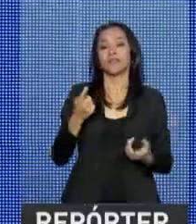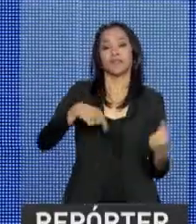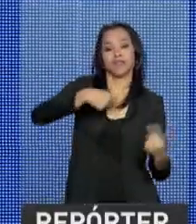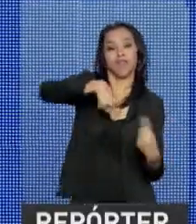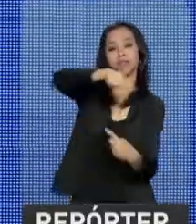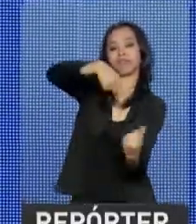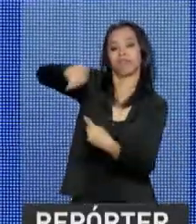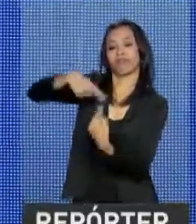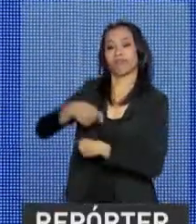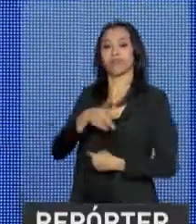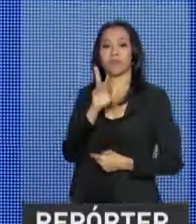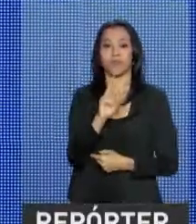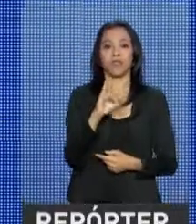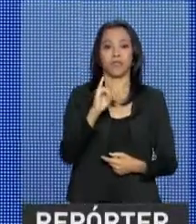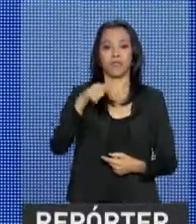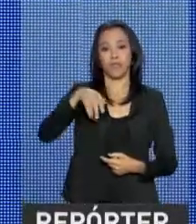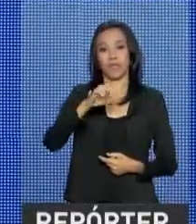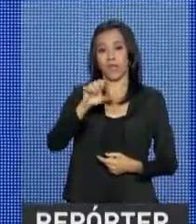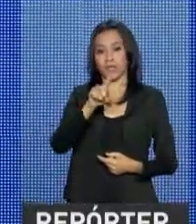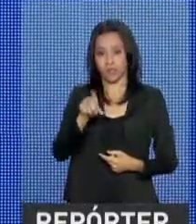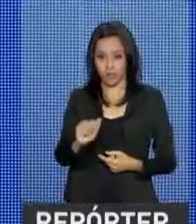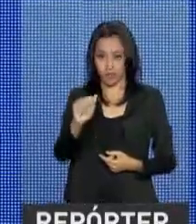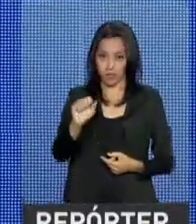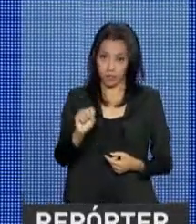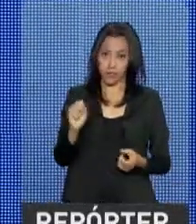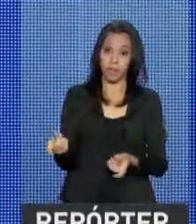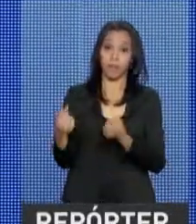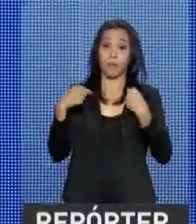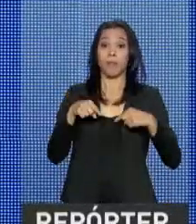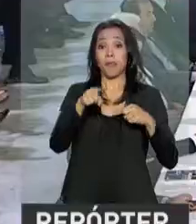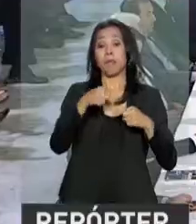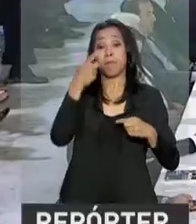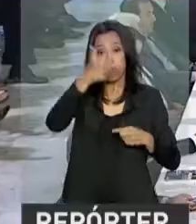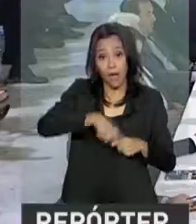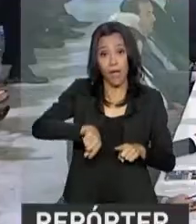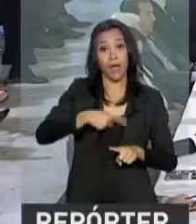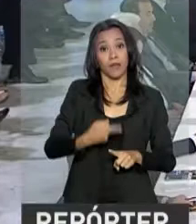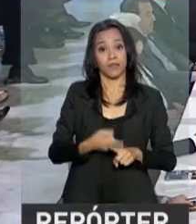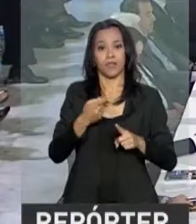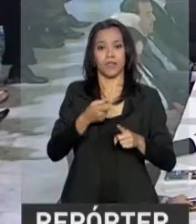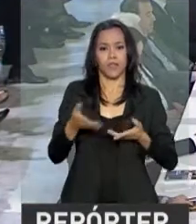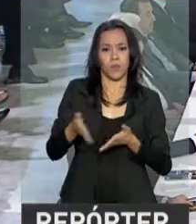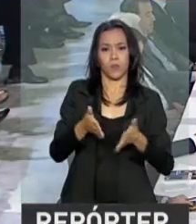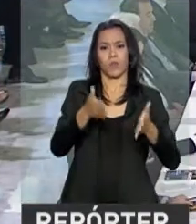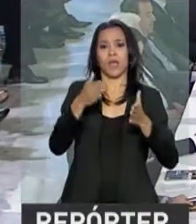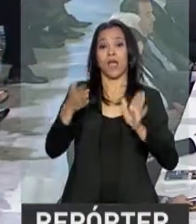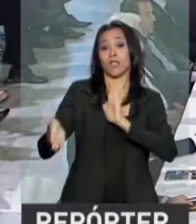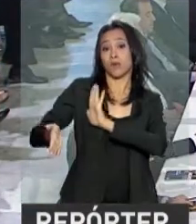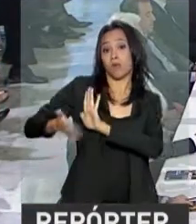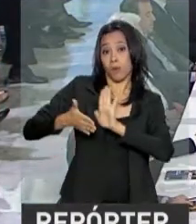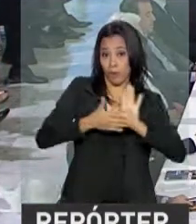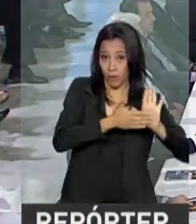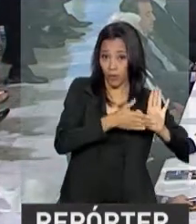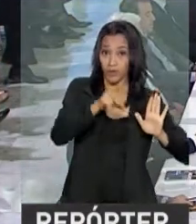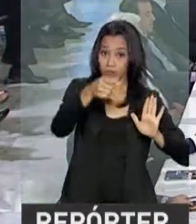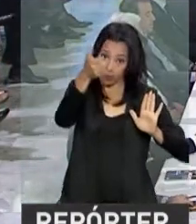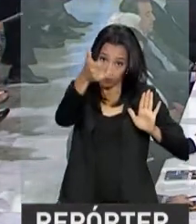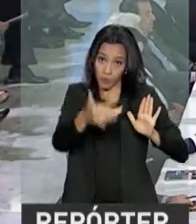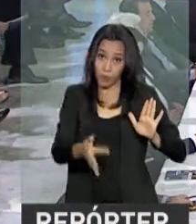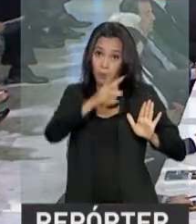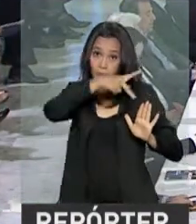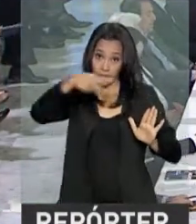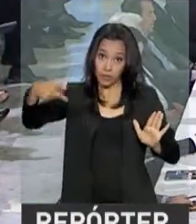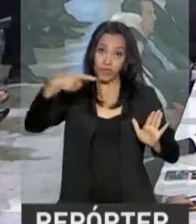e para alcançar esses resultados e colocar o país nos eixos as reformas tiveram um papel fundamental segundo o presidente